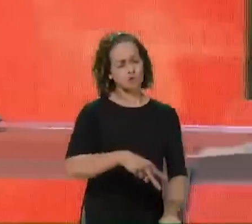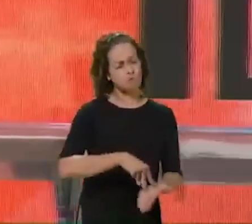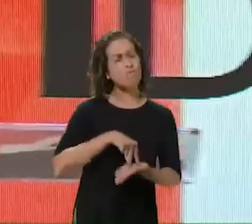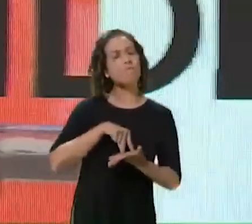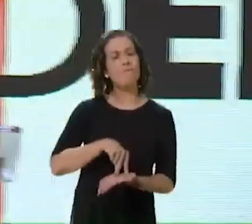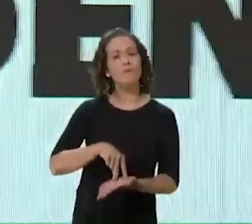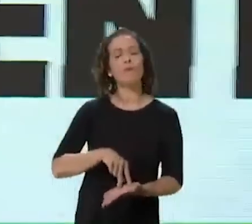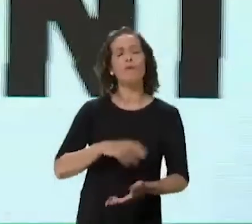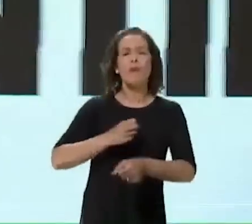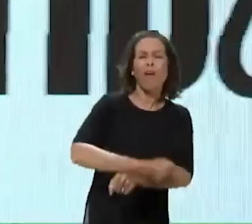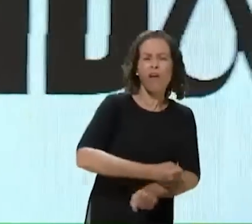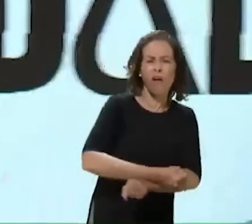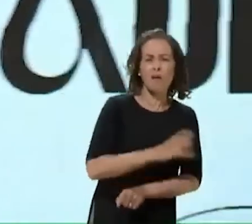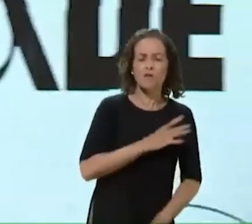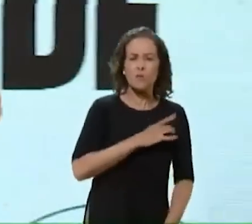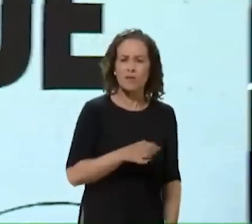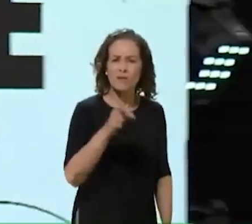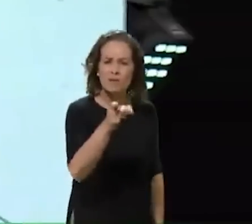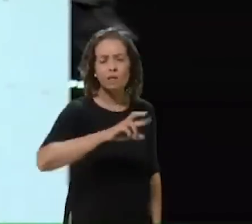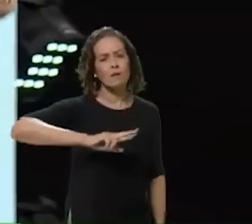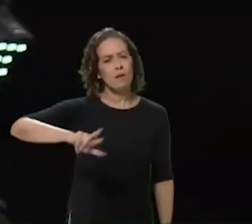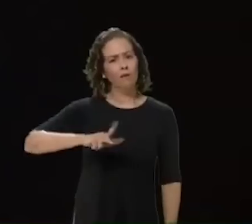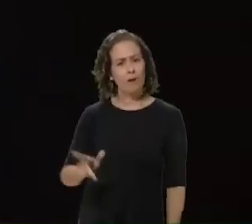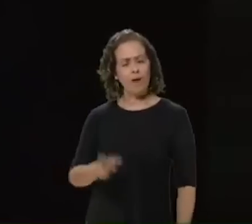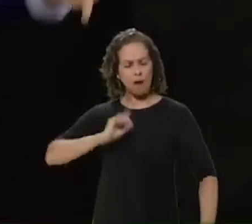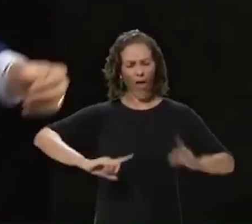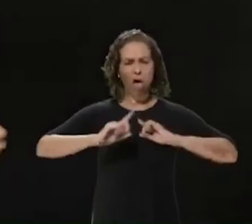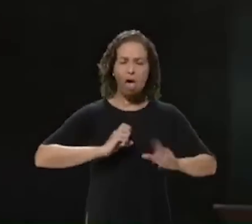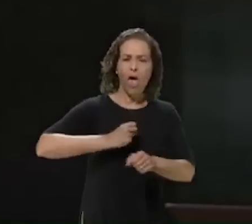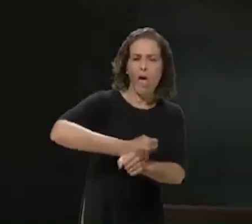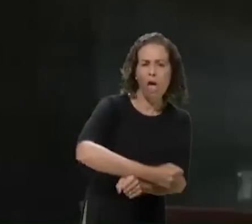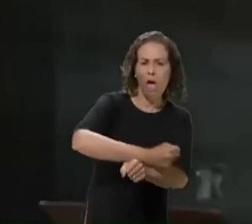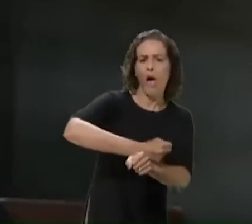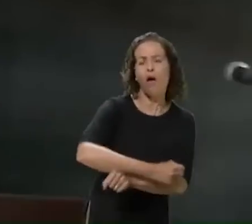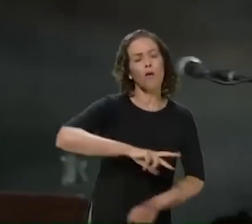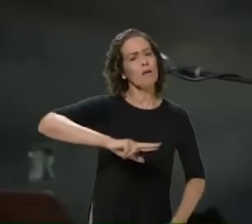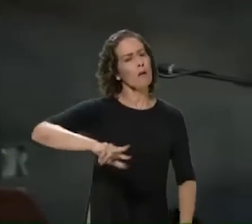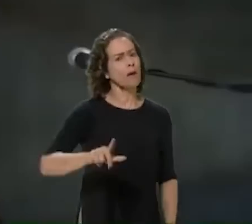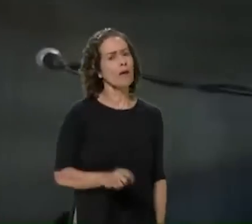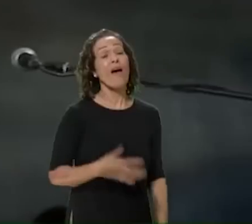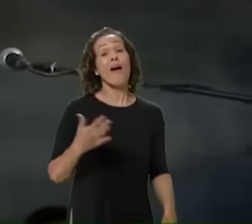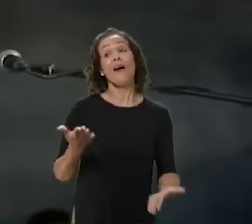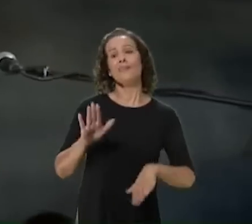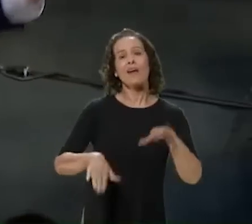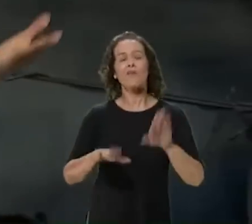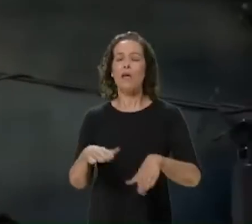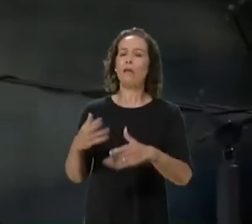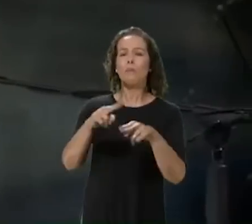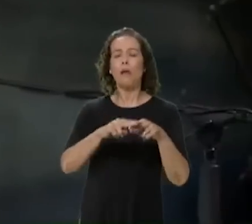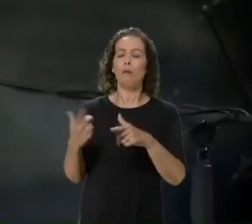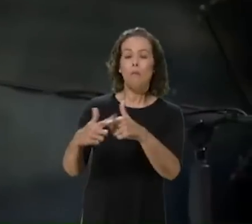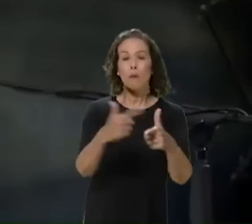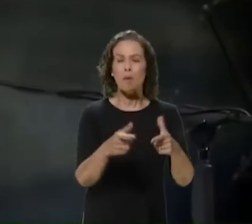Você não é escravo do medo, você não é escravo da depressão, você não é escravo da circunstância, você não é escravo da